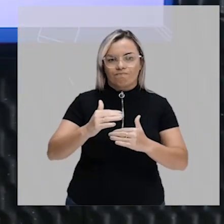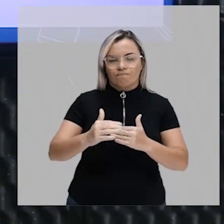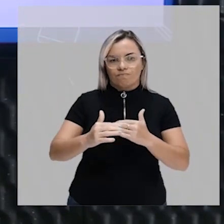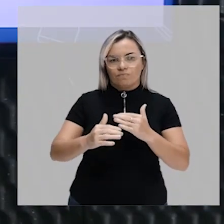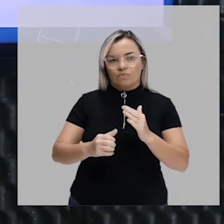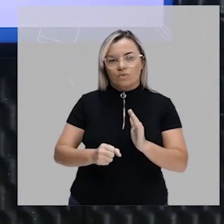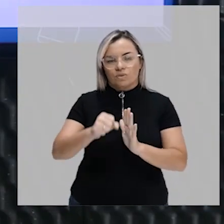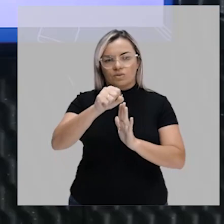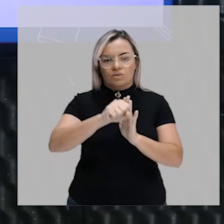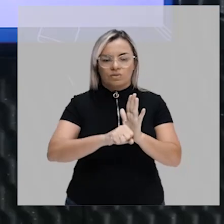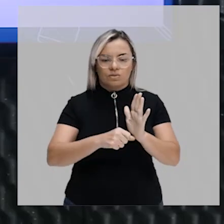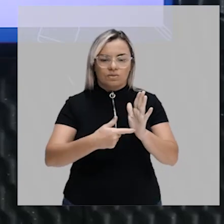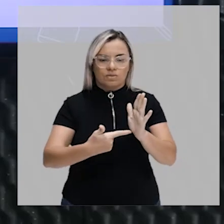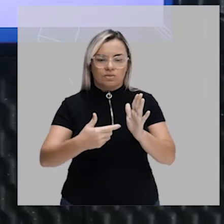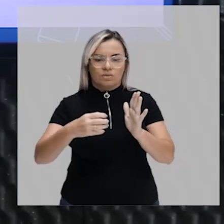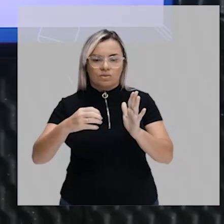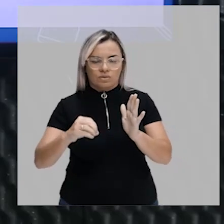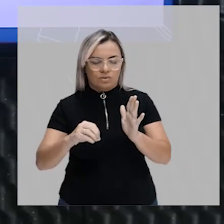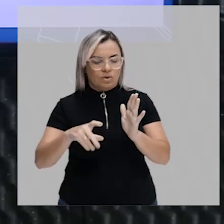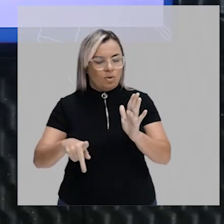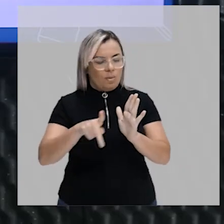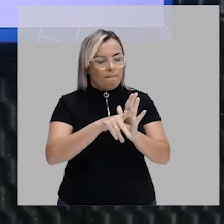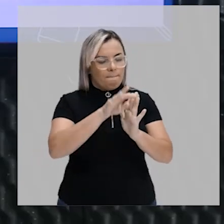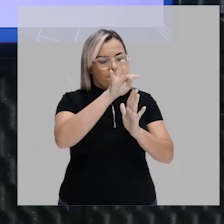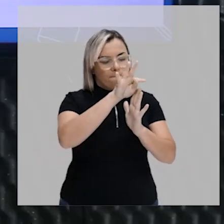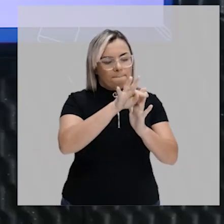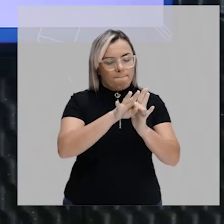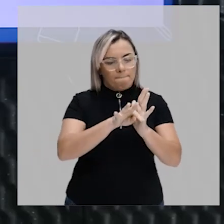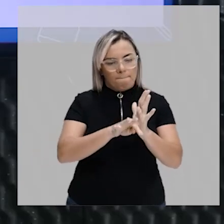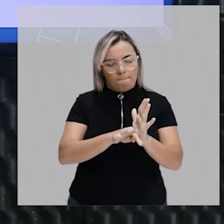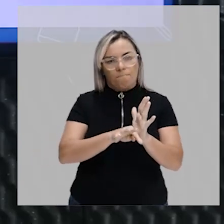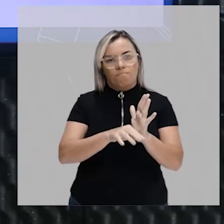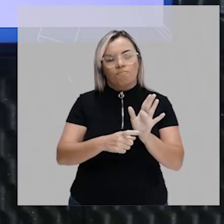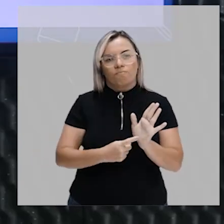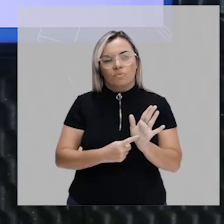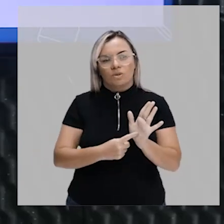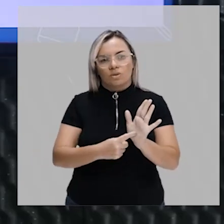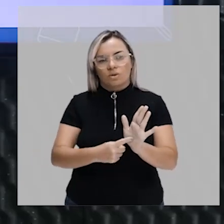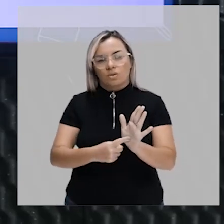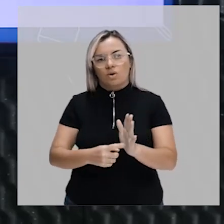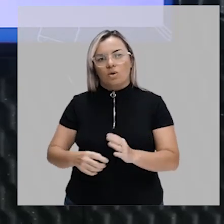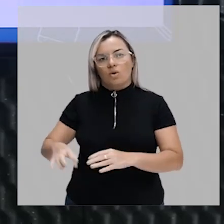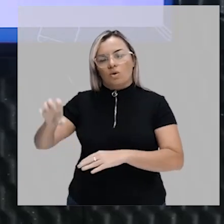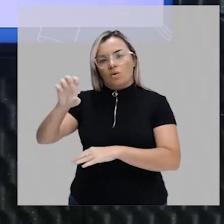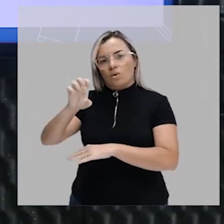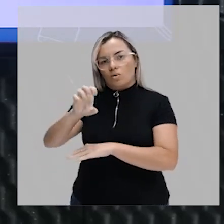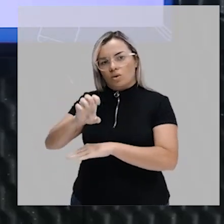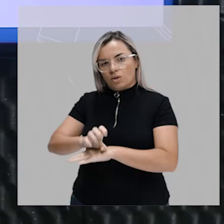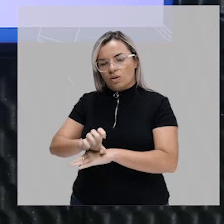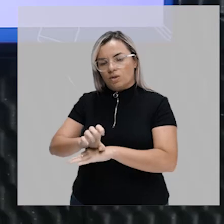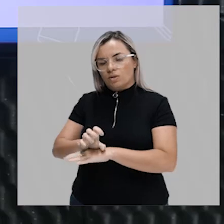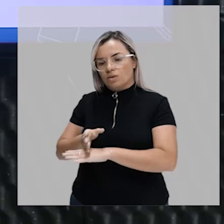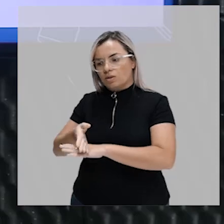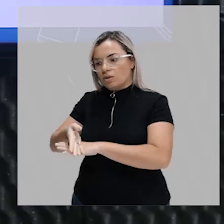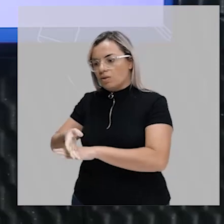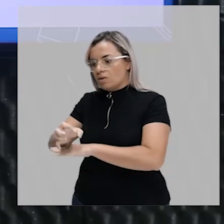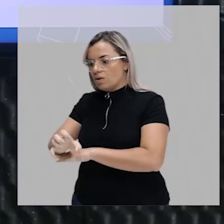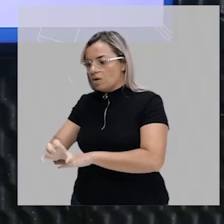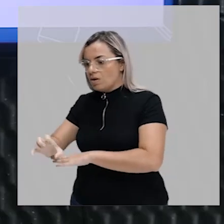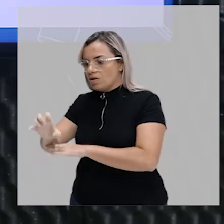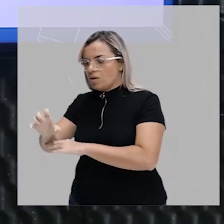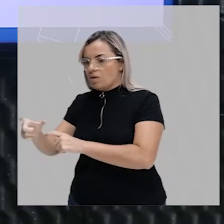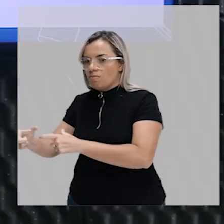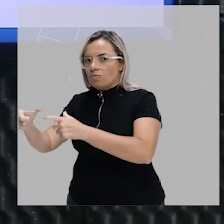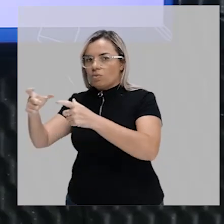do século XX, como o próprio texto ele te fala, né, de estados que pertenciam a uma macro-região, depois foram para